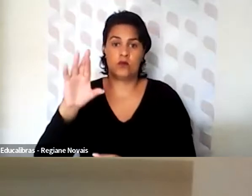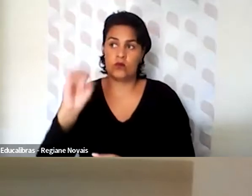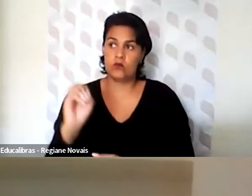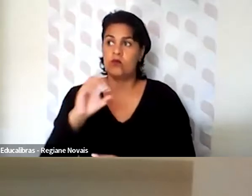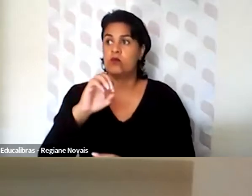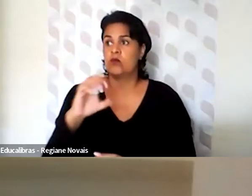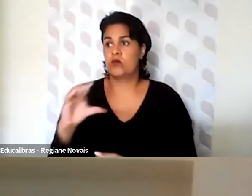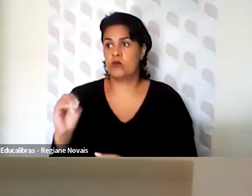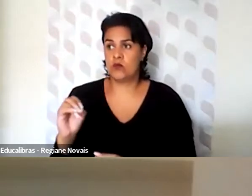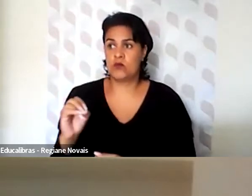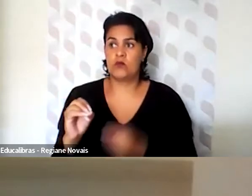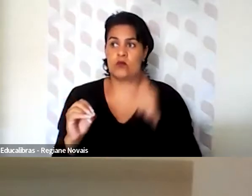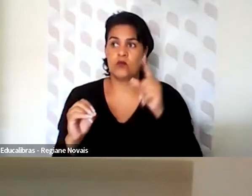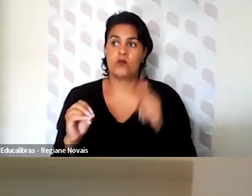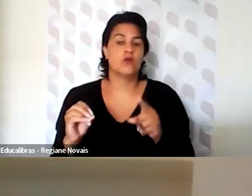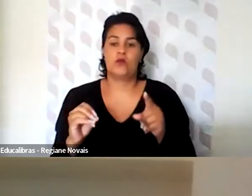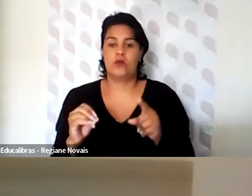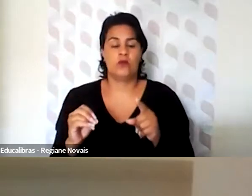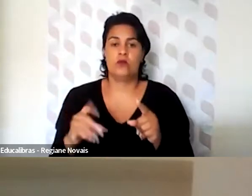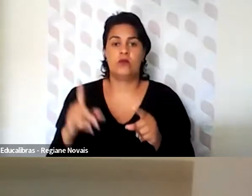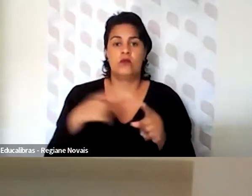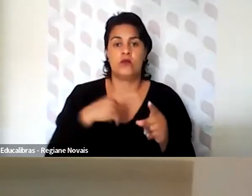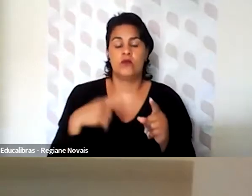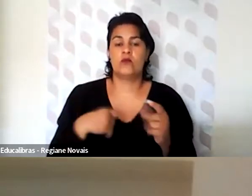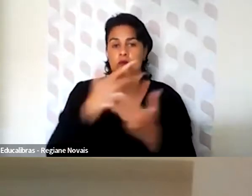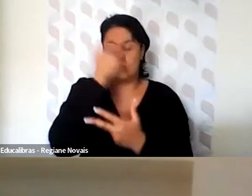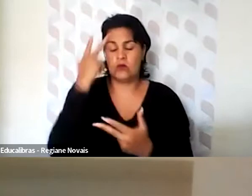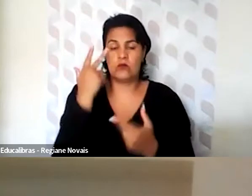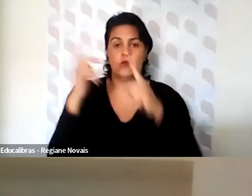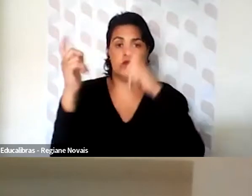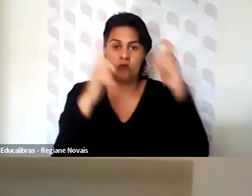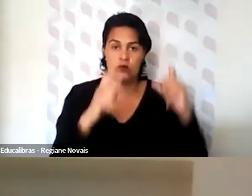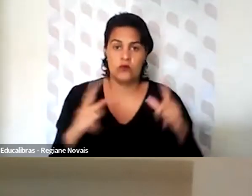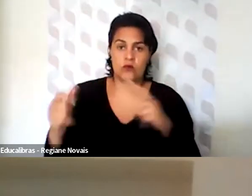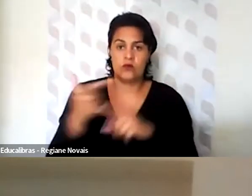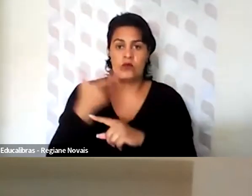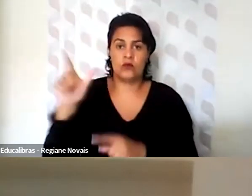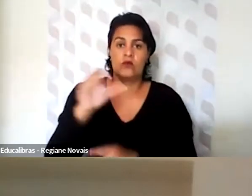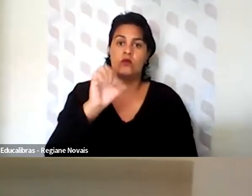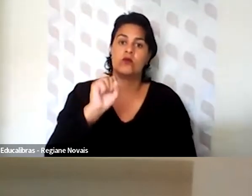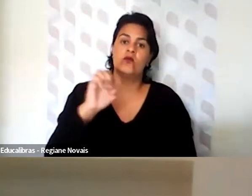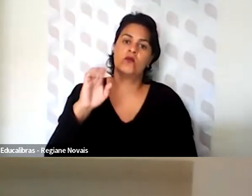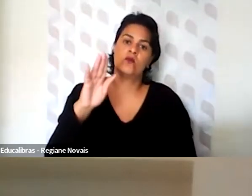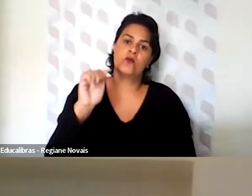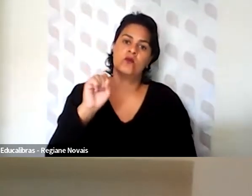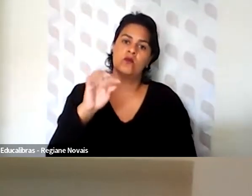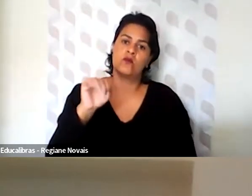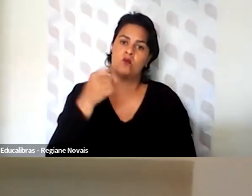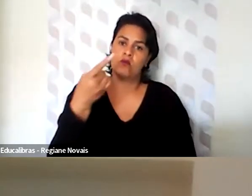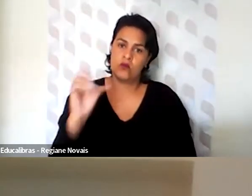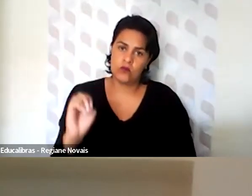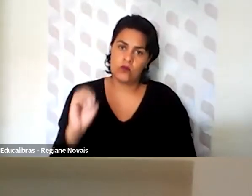iniciativas como a exposição do fotógrafo brasileiro radicado na França, Sebastião Salgado, aqui na Inglaterra e no Brasil, para